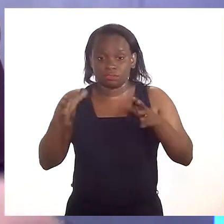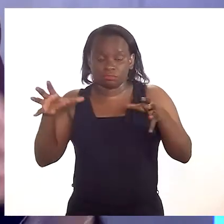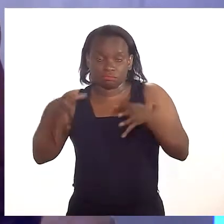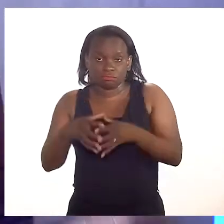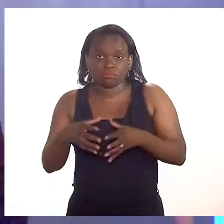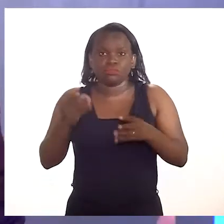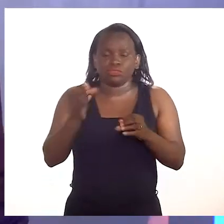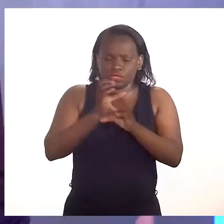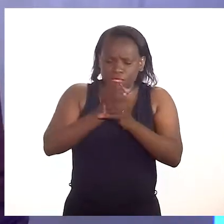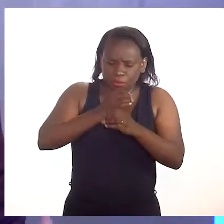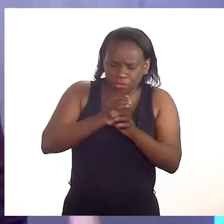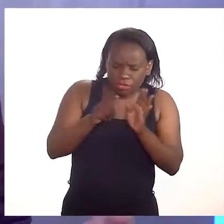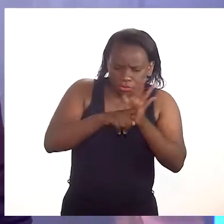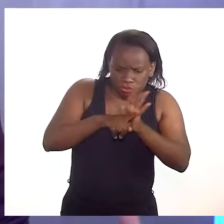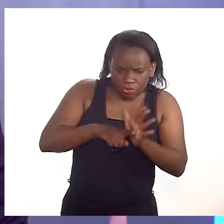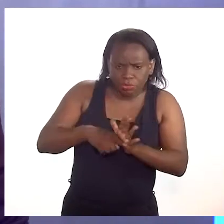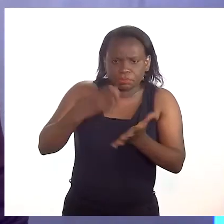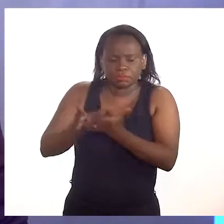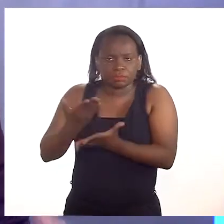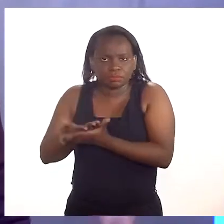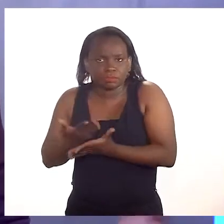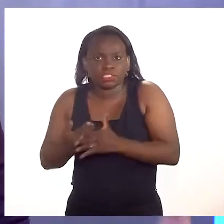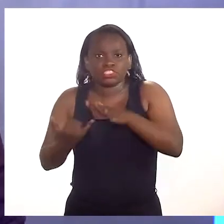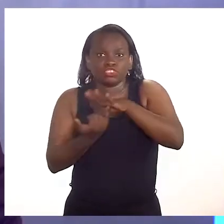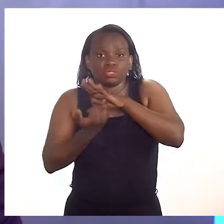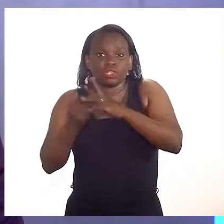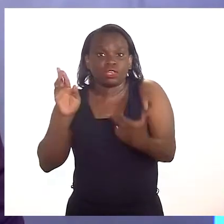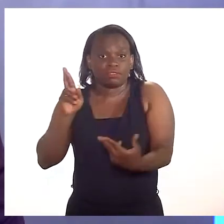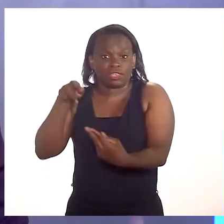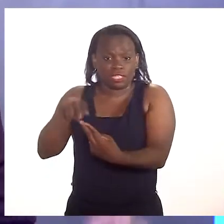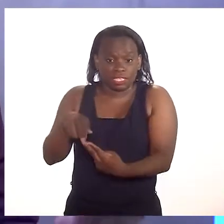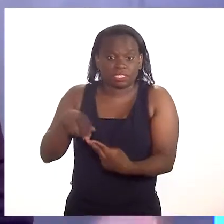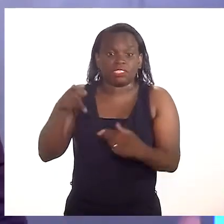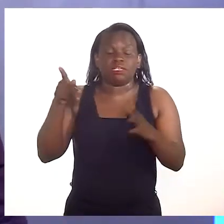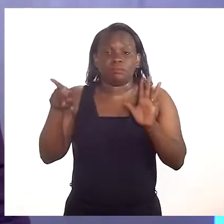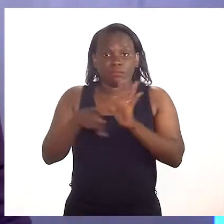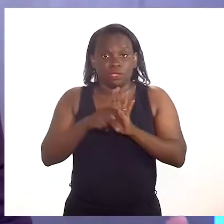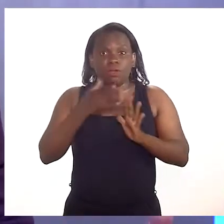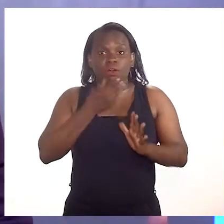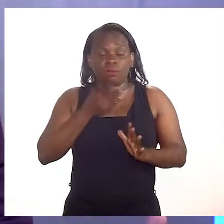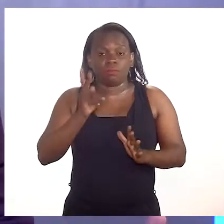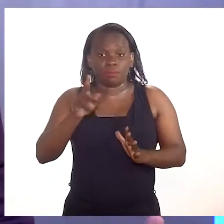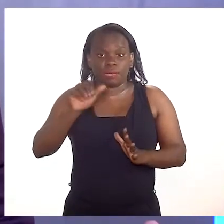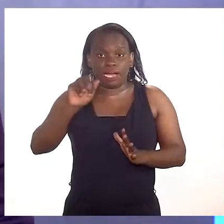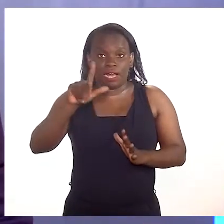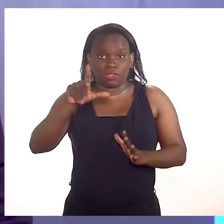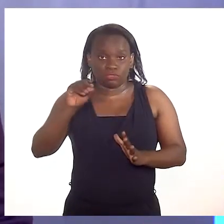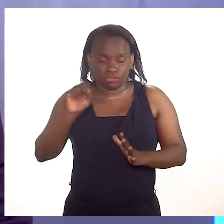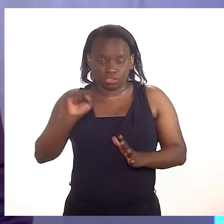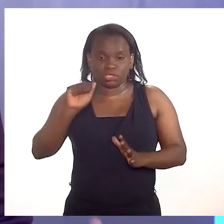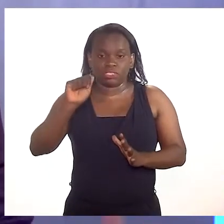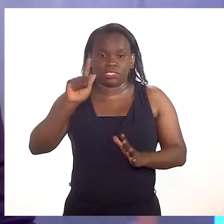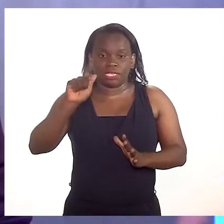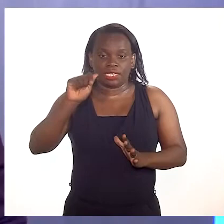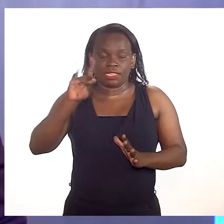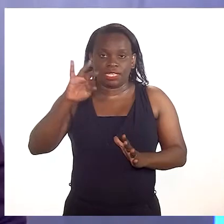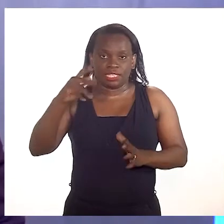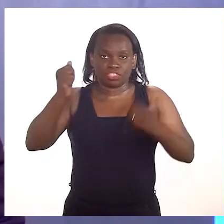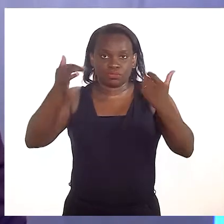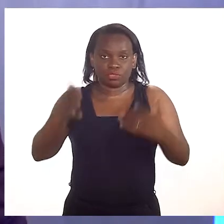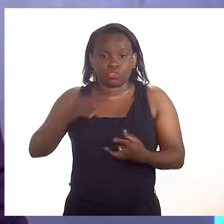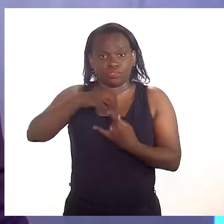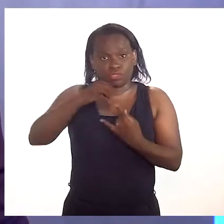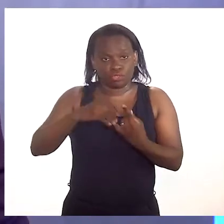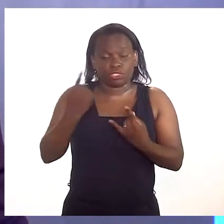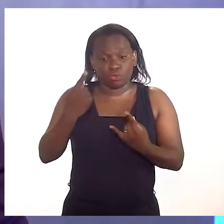reunidos muitos laboratórios, centros de pesquisa, instituições de referência, como o próprio Dr. Carlos Gadelha trouxe, né? A